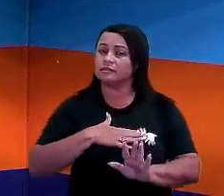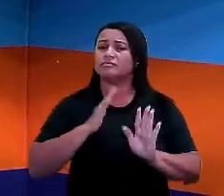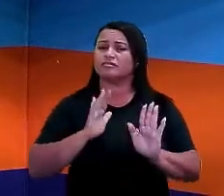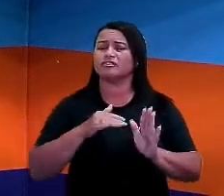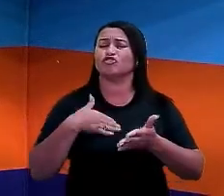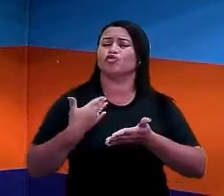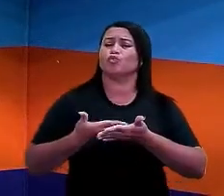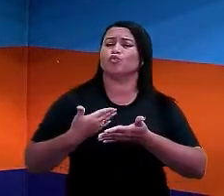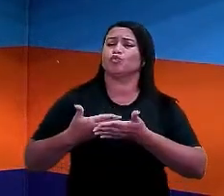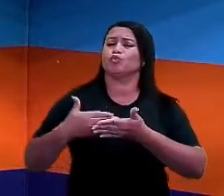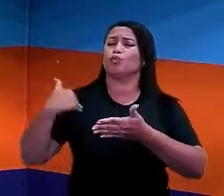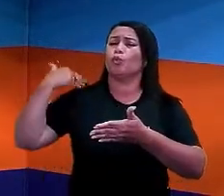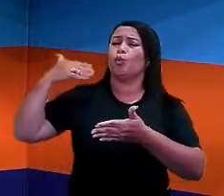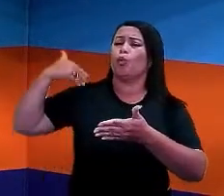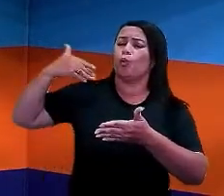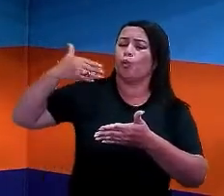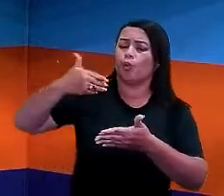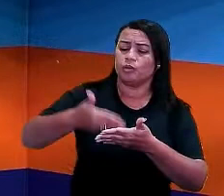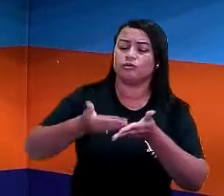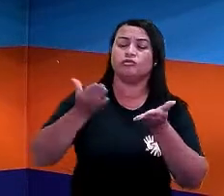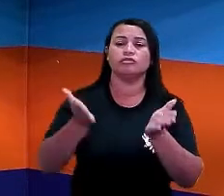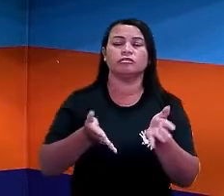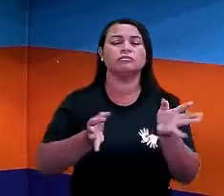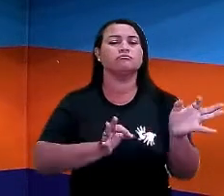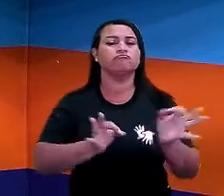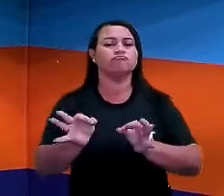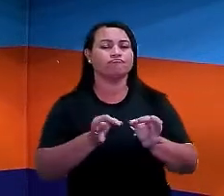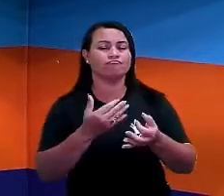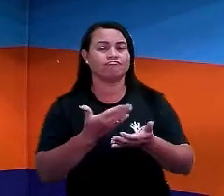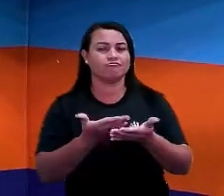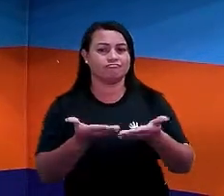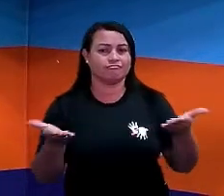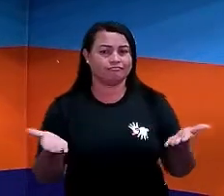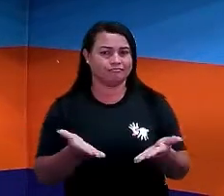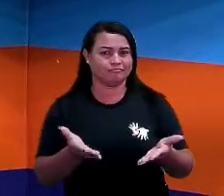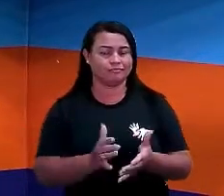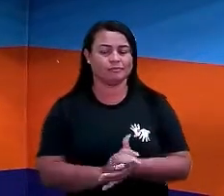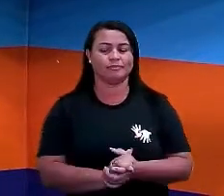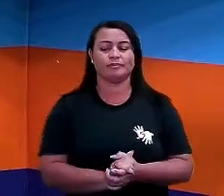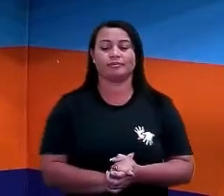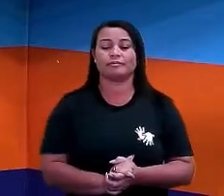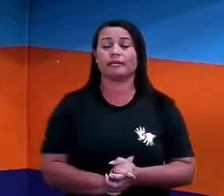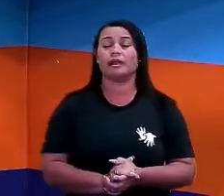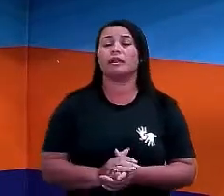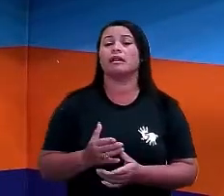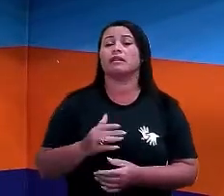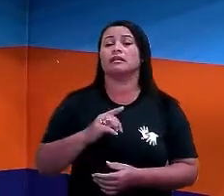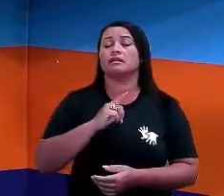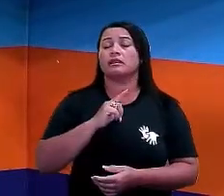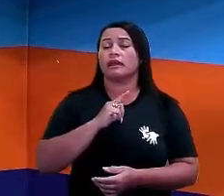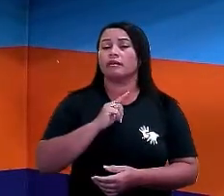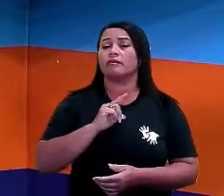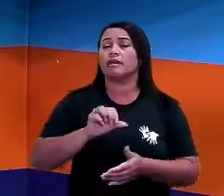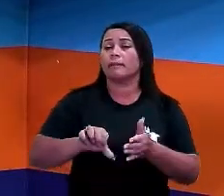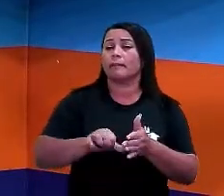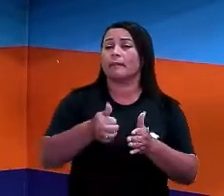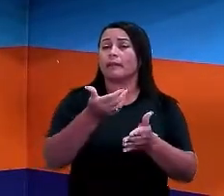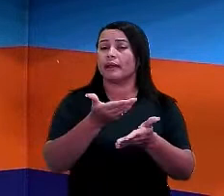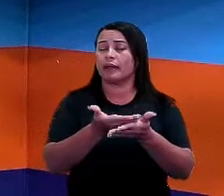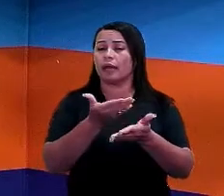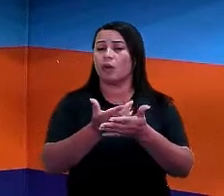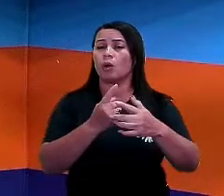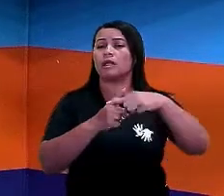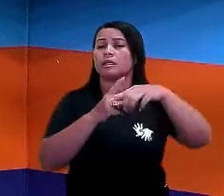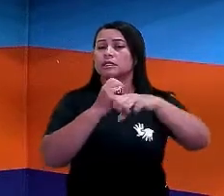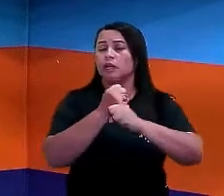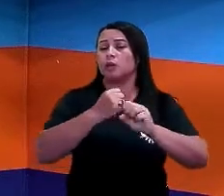estudando anteriormente foi nos preparar para a aula de hoje, tá certo? Desde a nossa primeira aula de adição, de